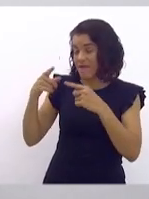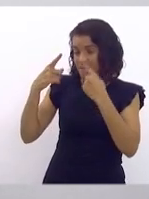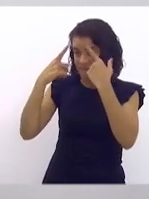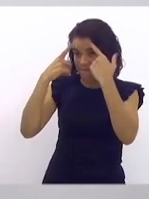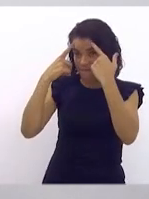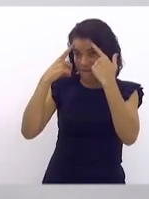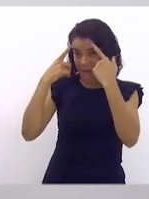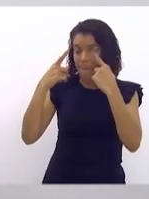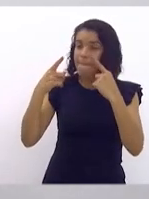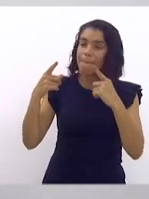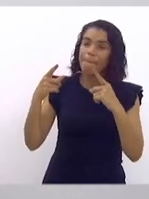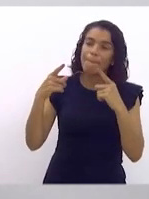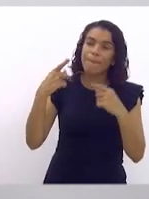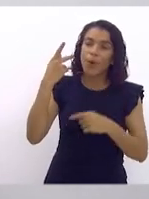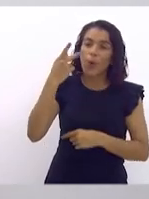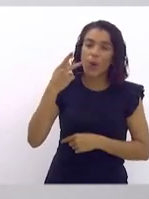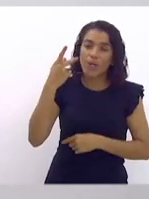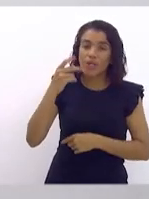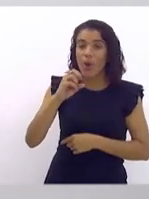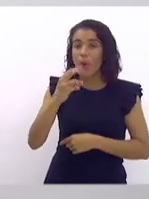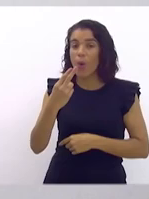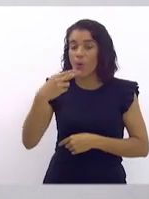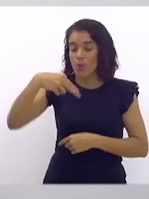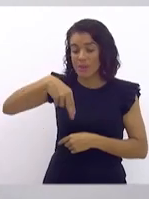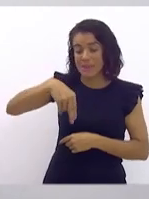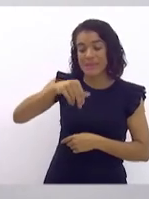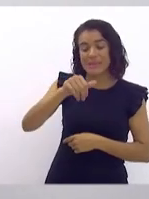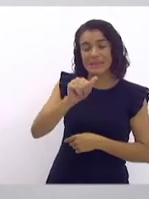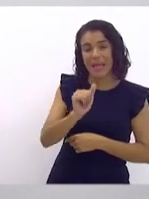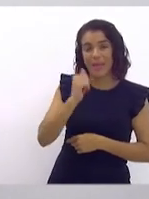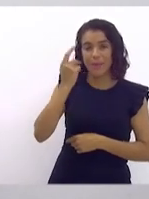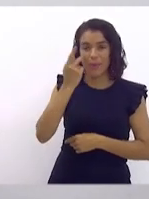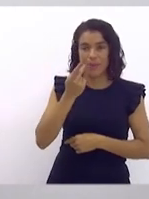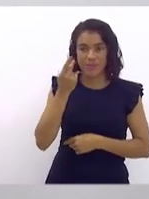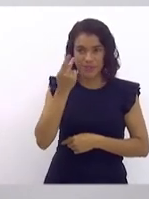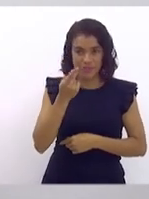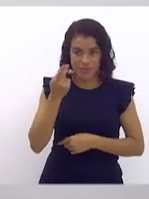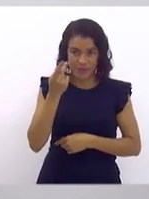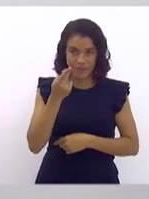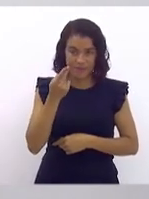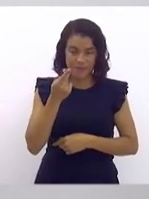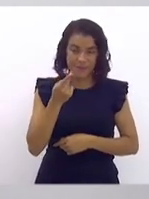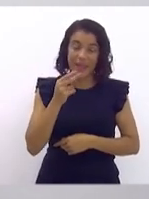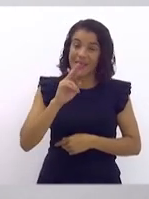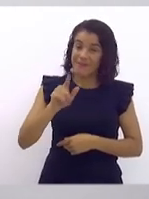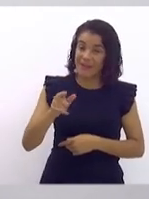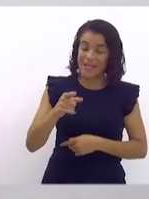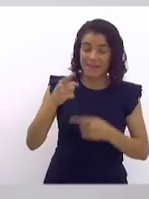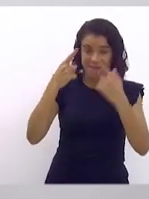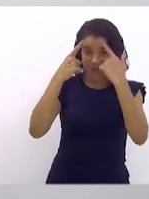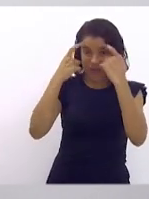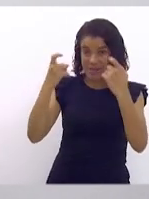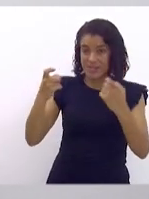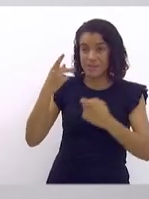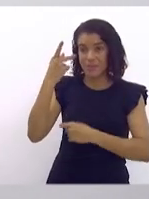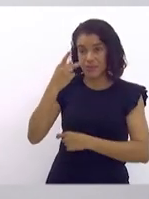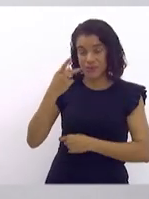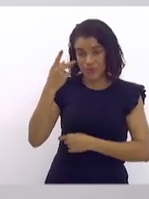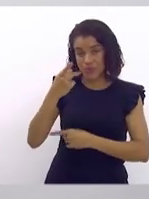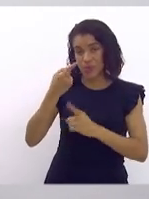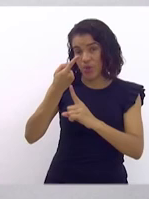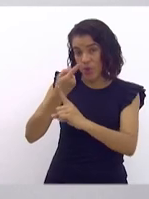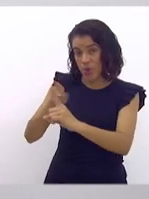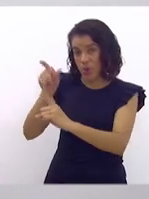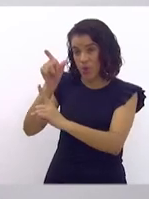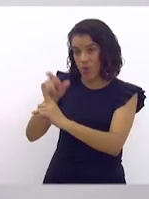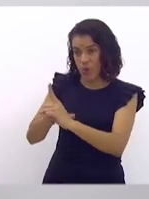é, política ou na política, que é diferente da violência política contra a mulher, né? Então, eu